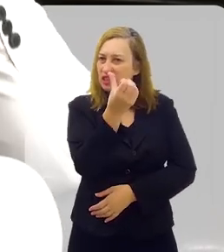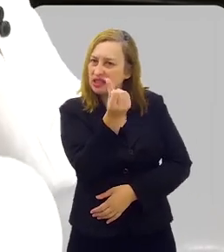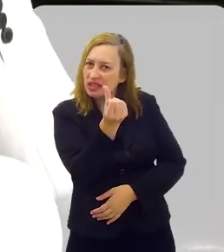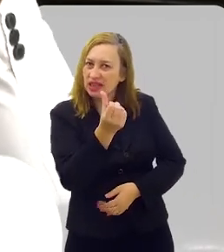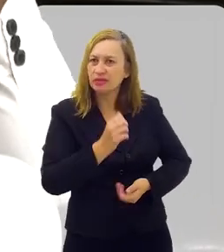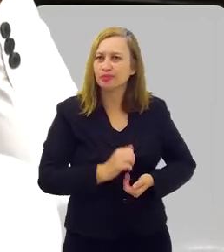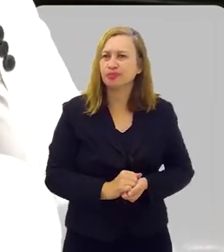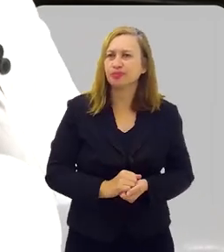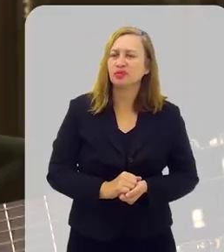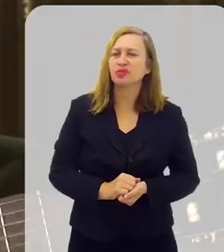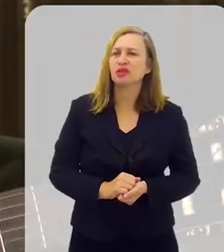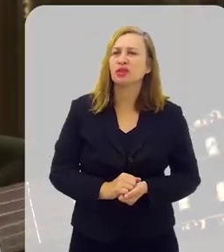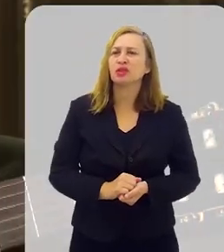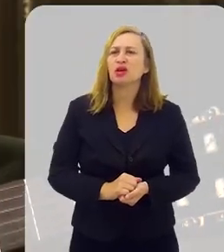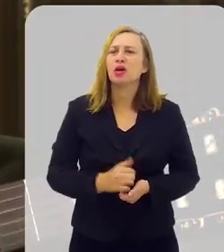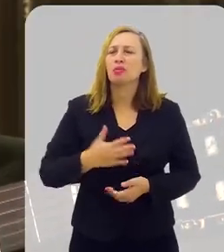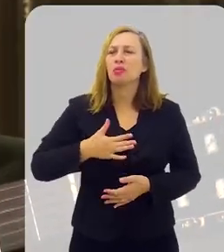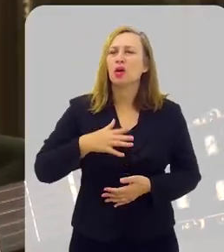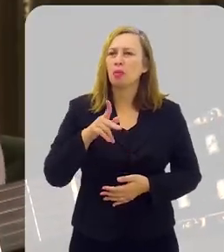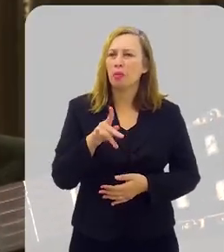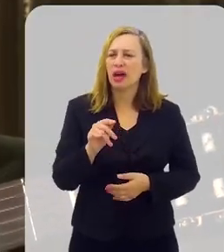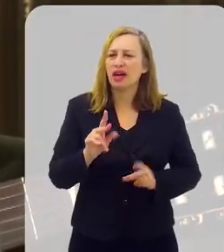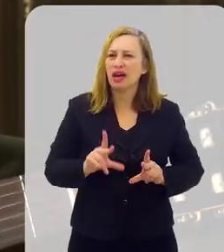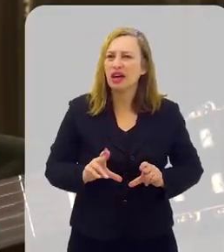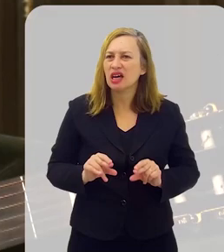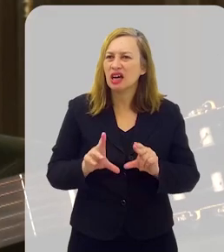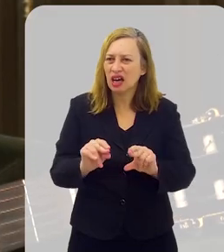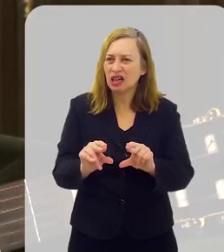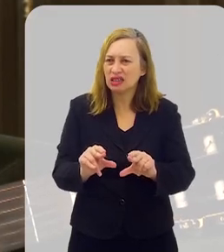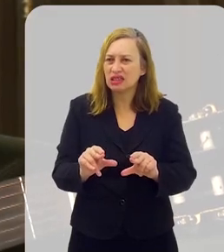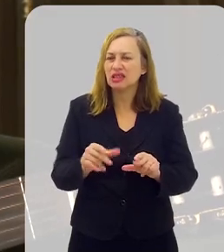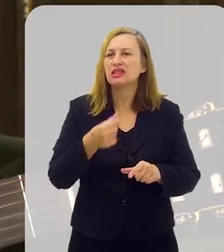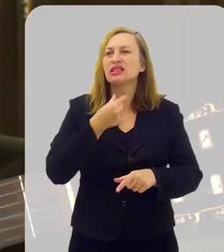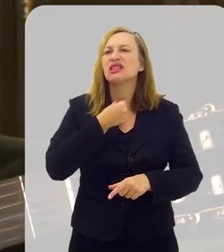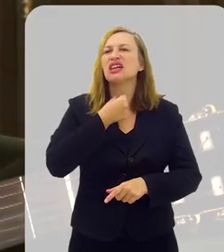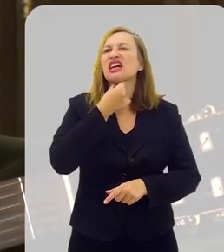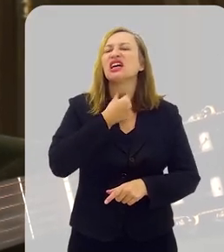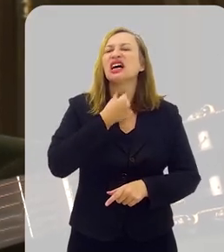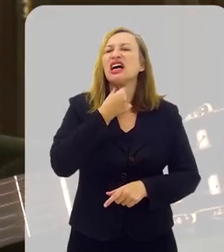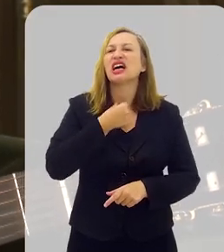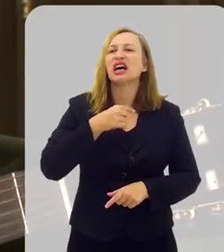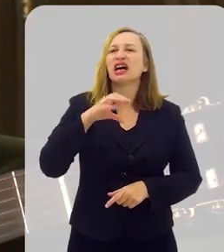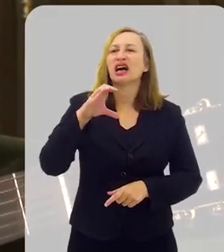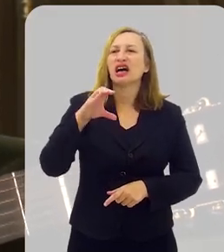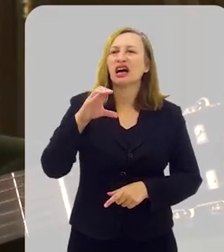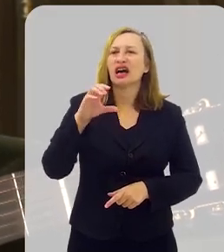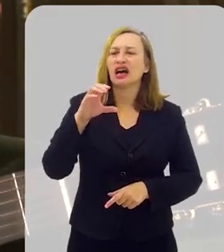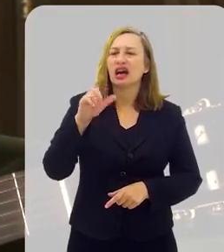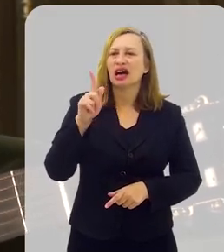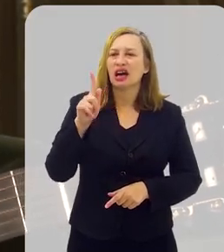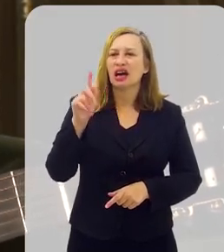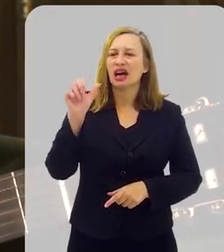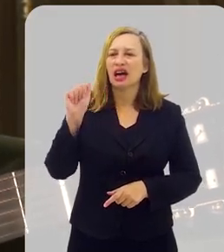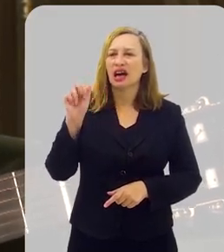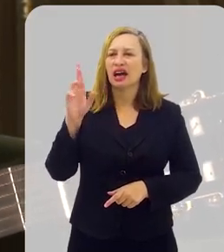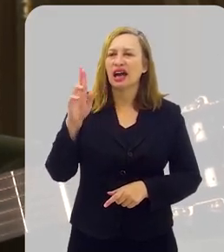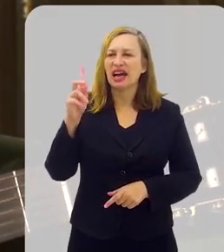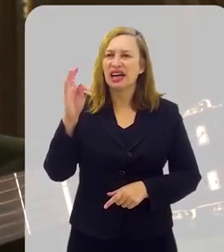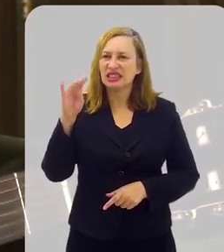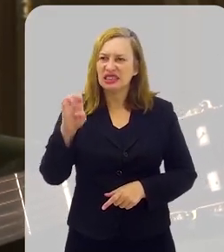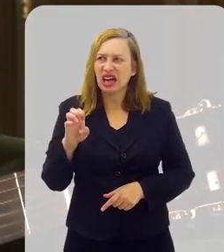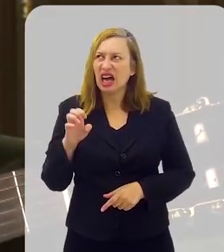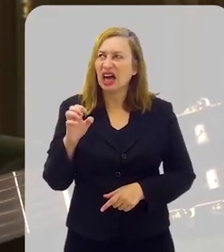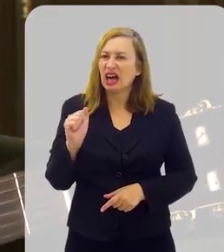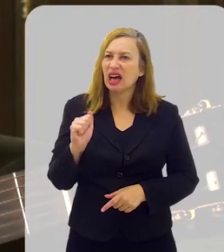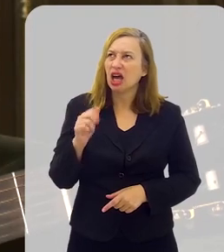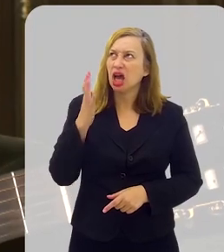Como é que você deu isso, Jorge? Isso. O que aconteceu, Júlio? Em 96, no mesmo ano que eu ganhei o samba na Portela, uhum, o meu pai teve